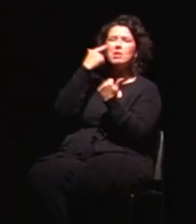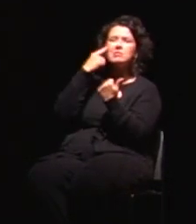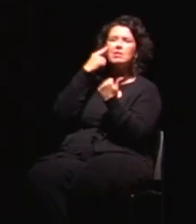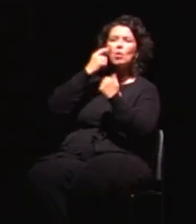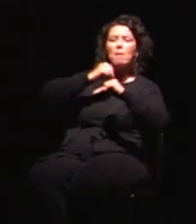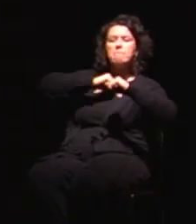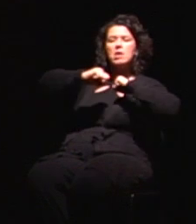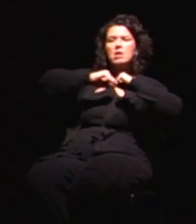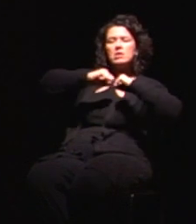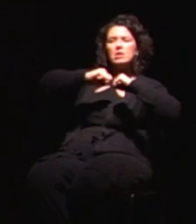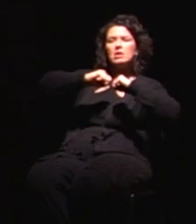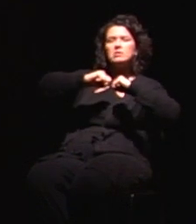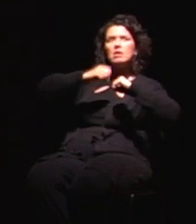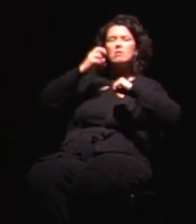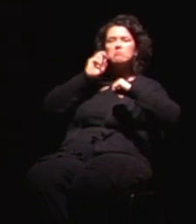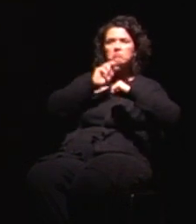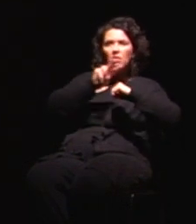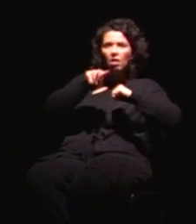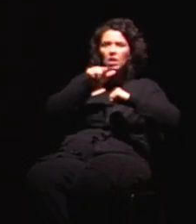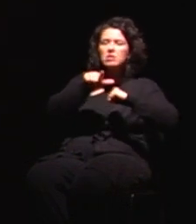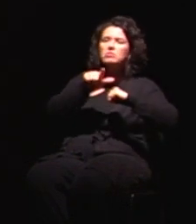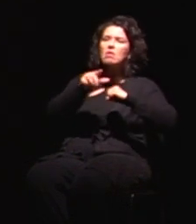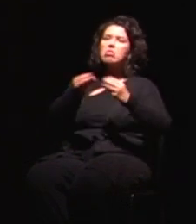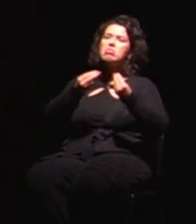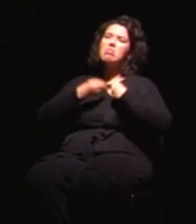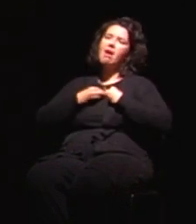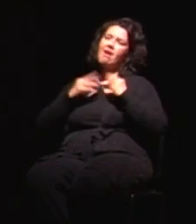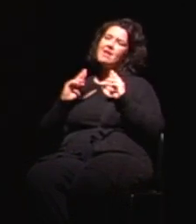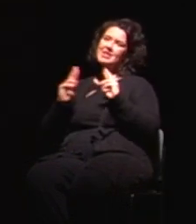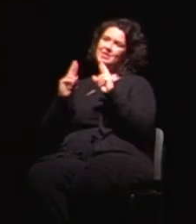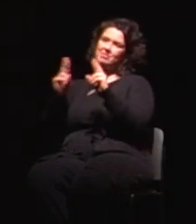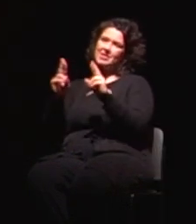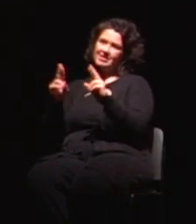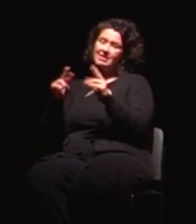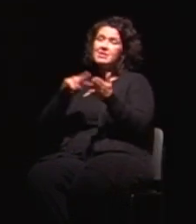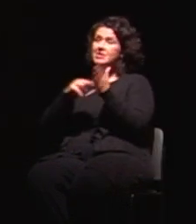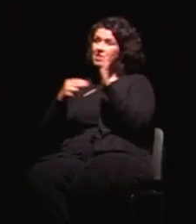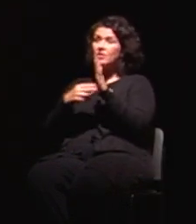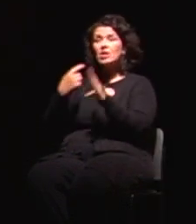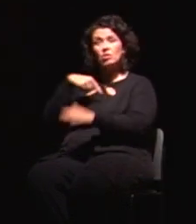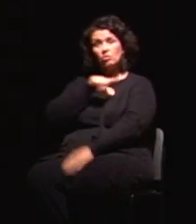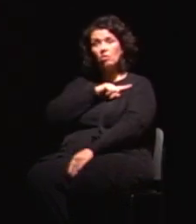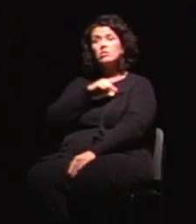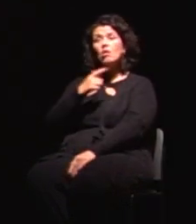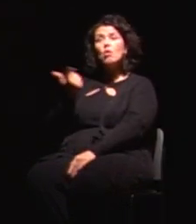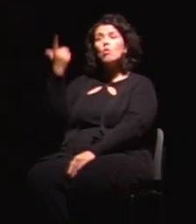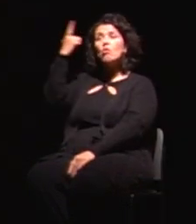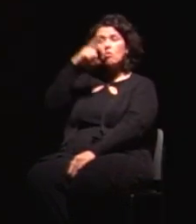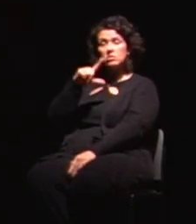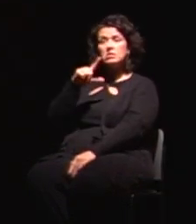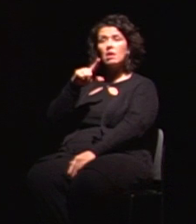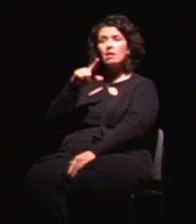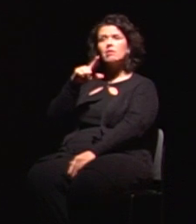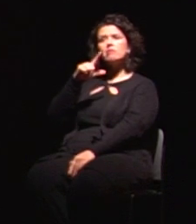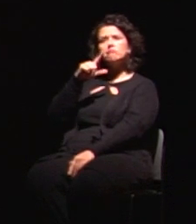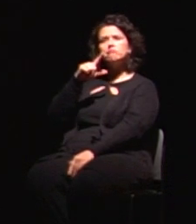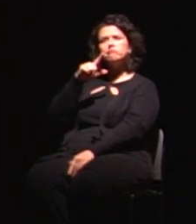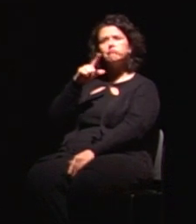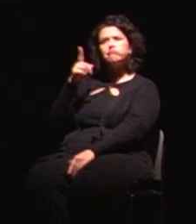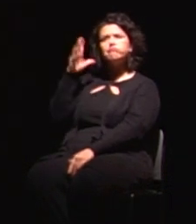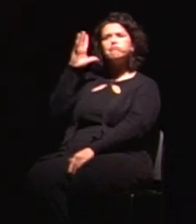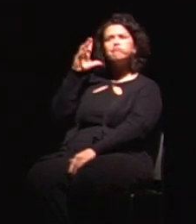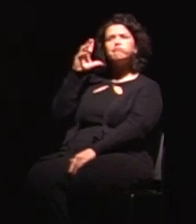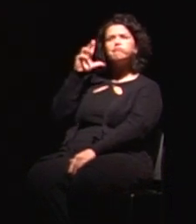um pouco mais esperançoso de que nós vamos mais uma vez sair dessa para melhor, para